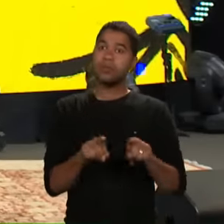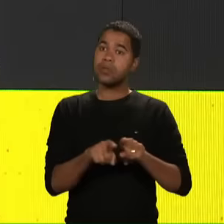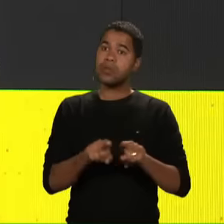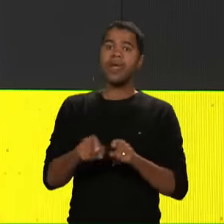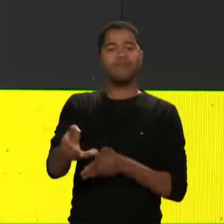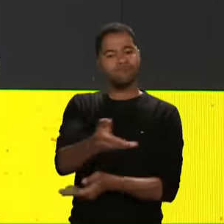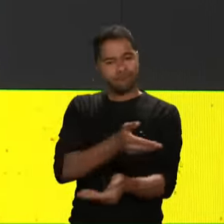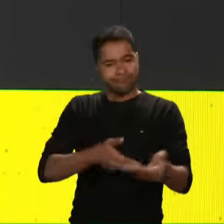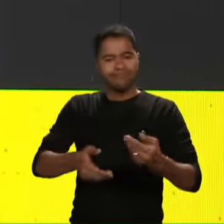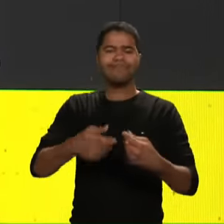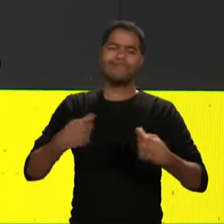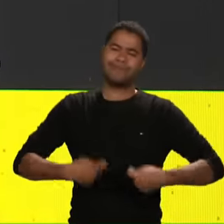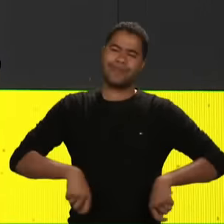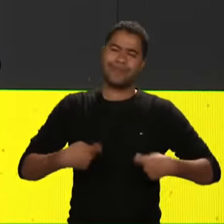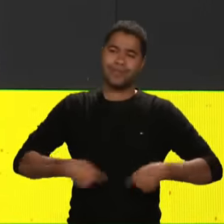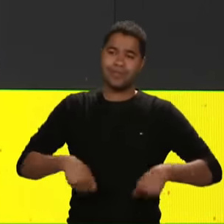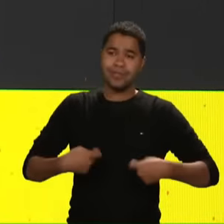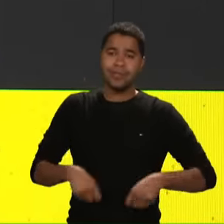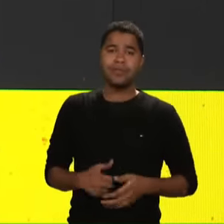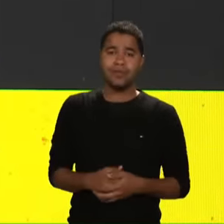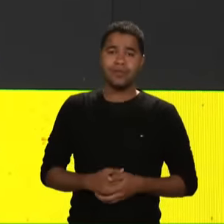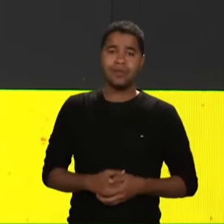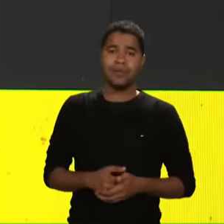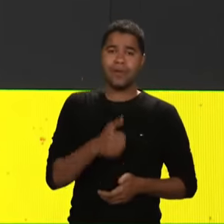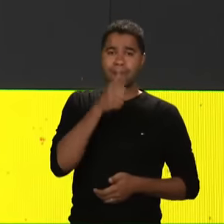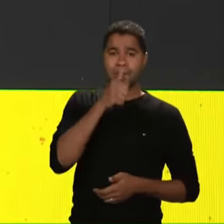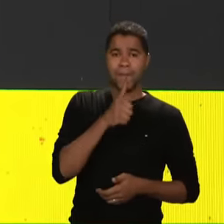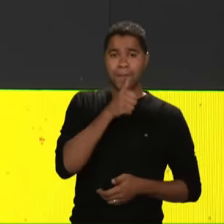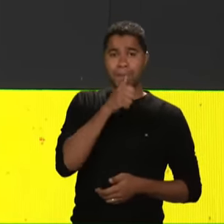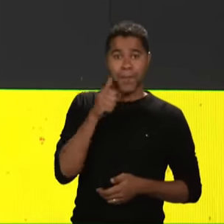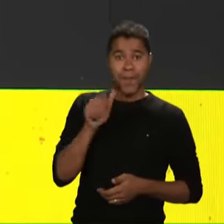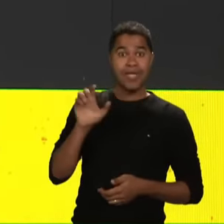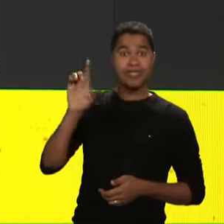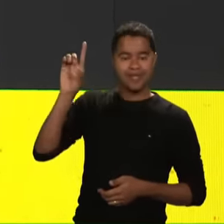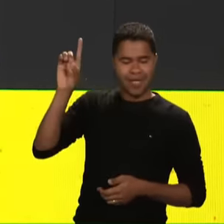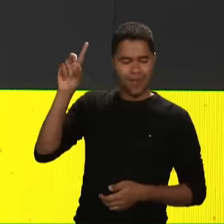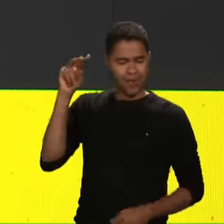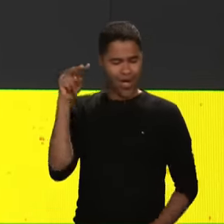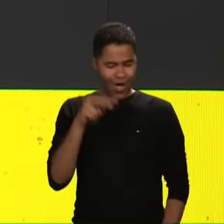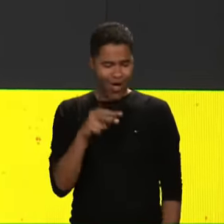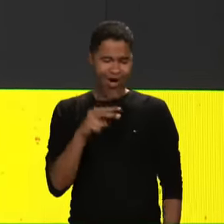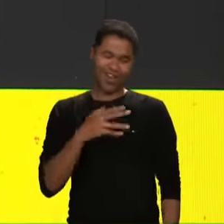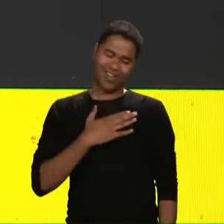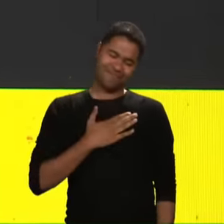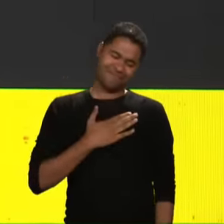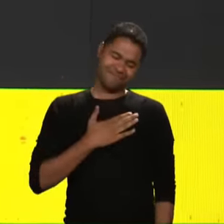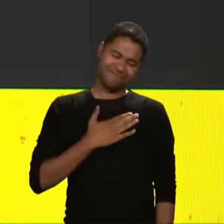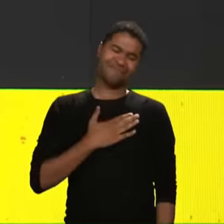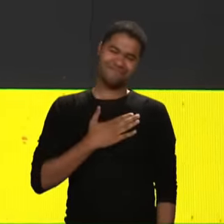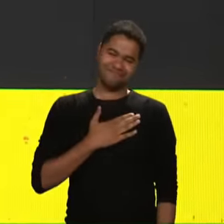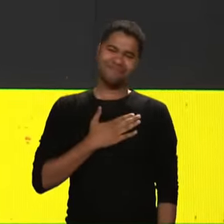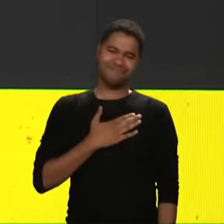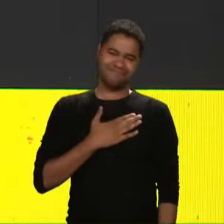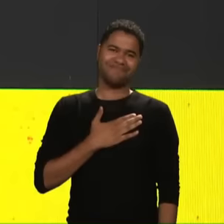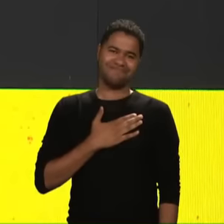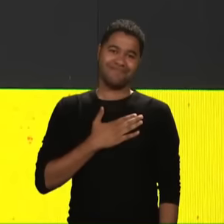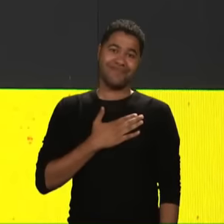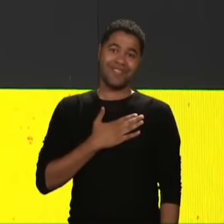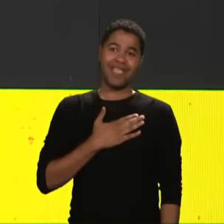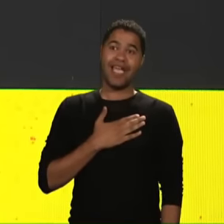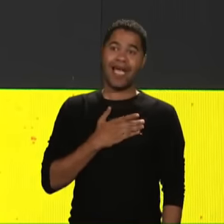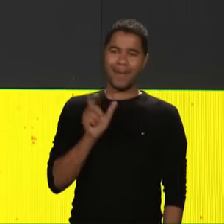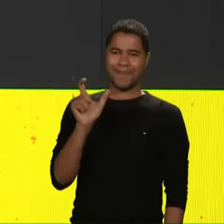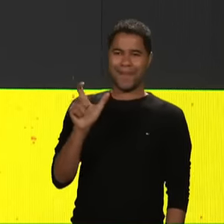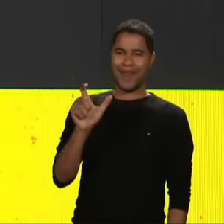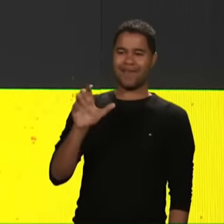cooperação, pois com tais sacrifícios Deus se compraz. E essa palavra compraz